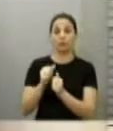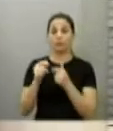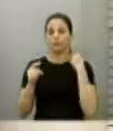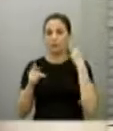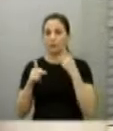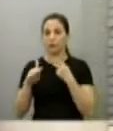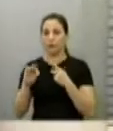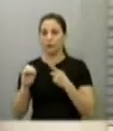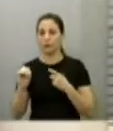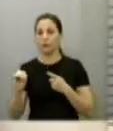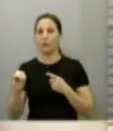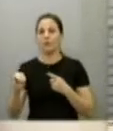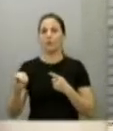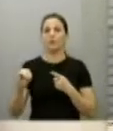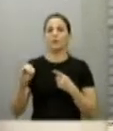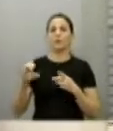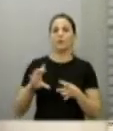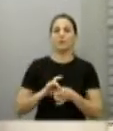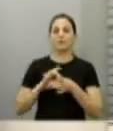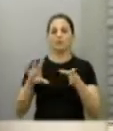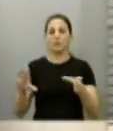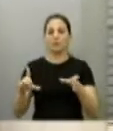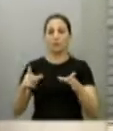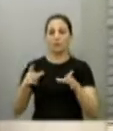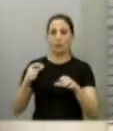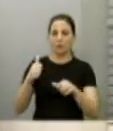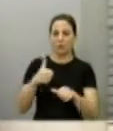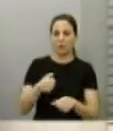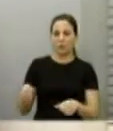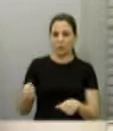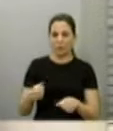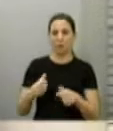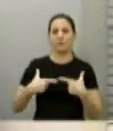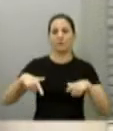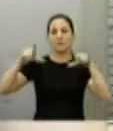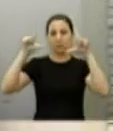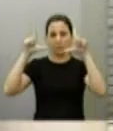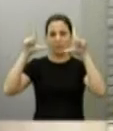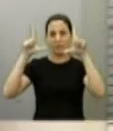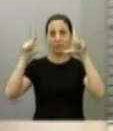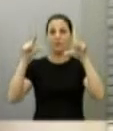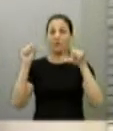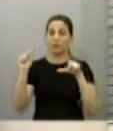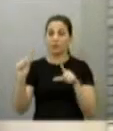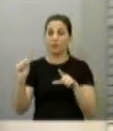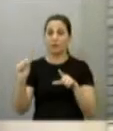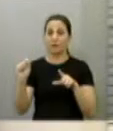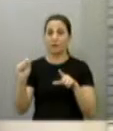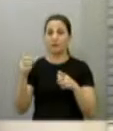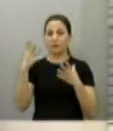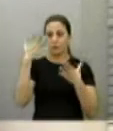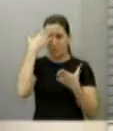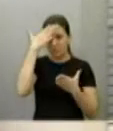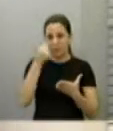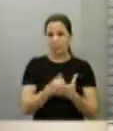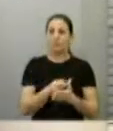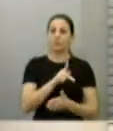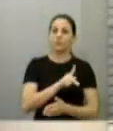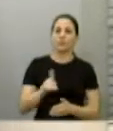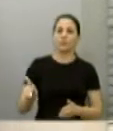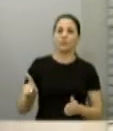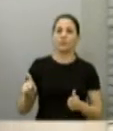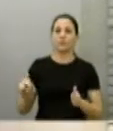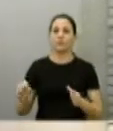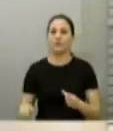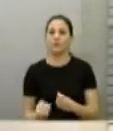deu a outorga do canal para a Câmara Municipal, e tenho certeza que vou ter o privilégio de, na condição de presidente desta